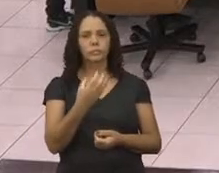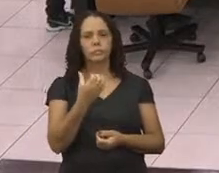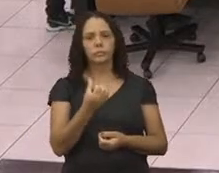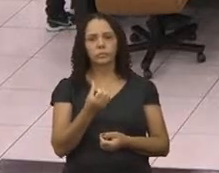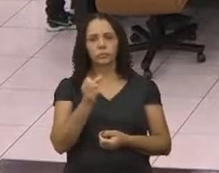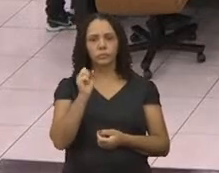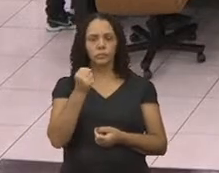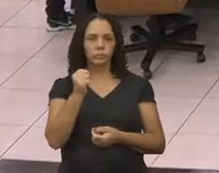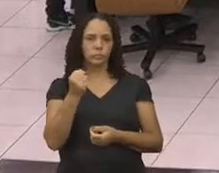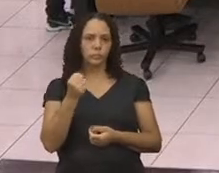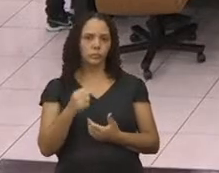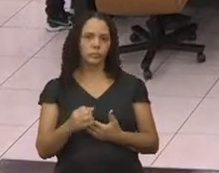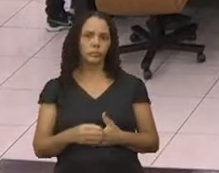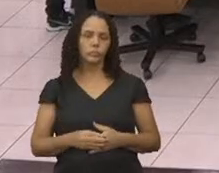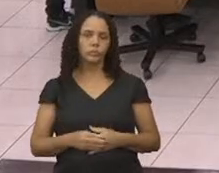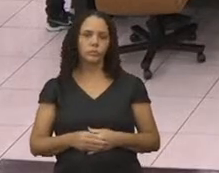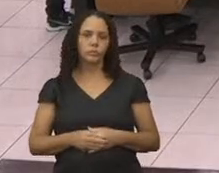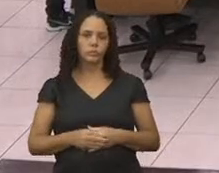468.